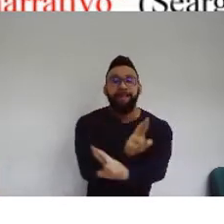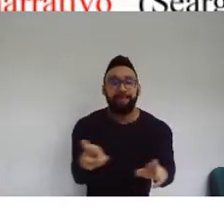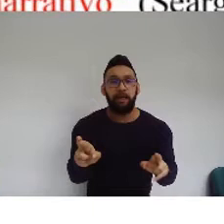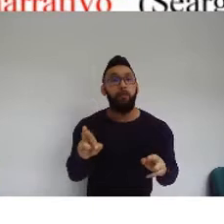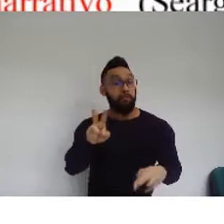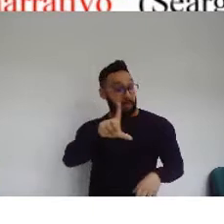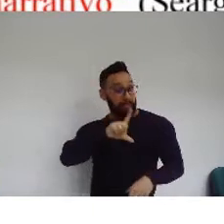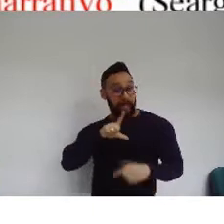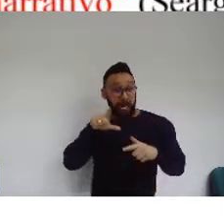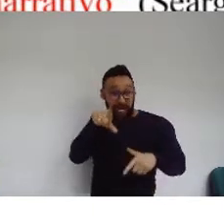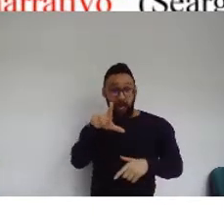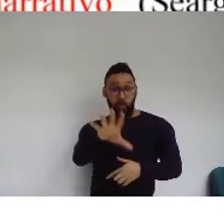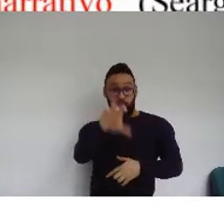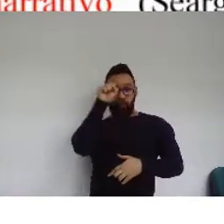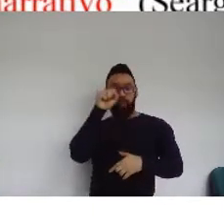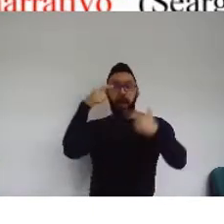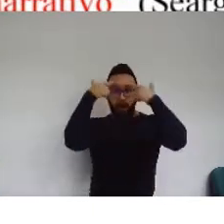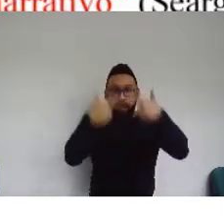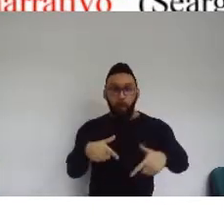circulação. Então,